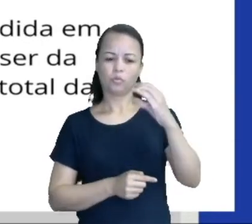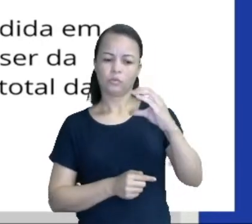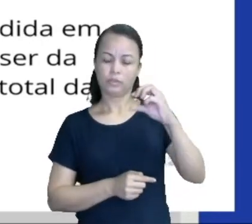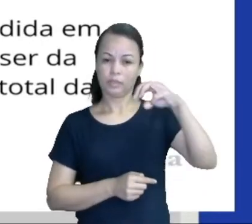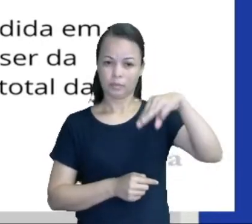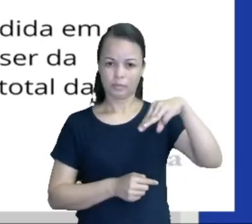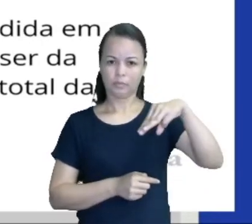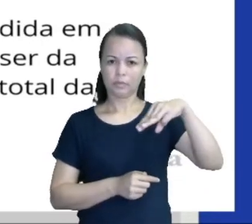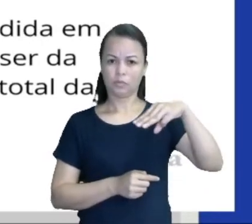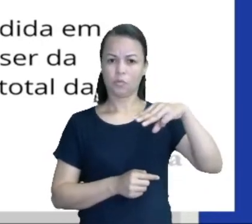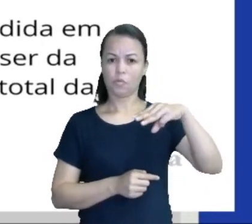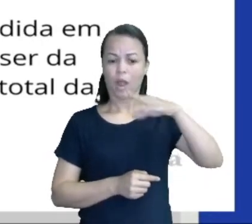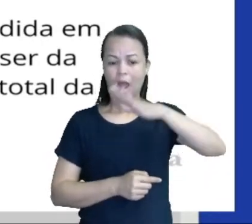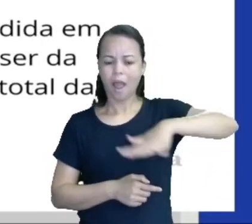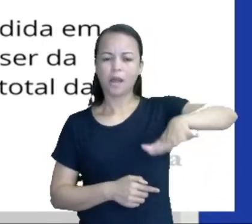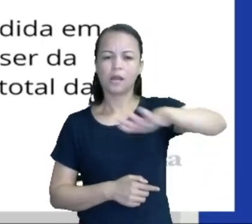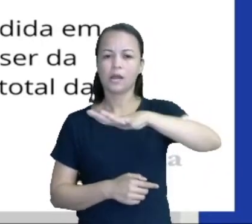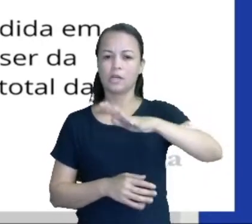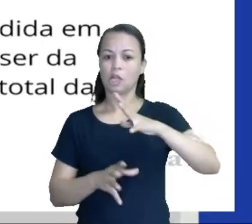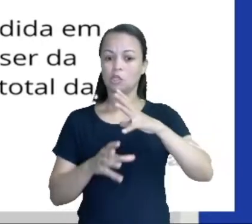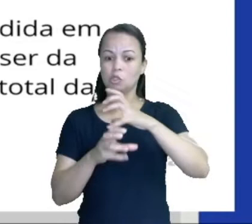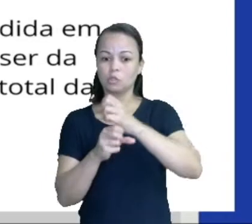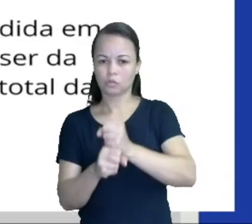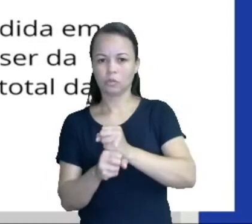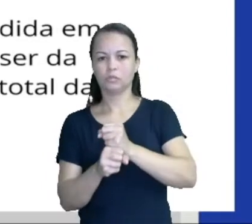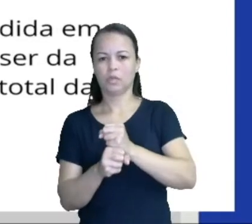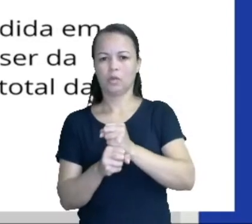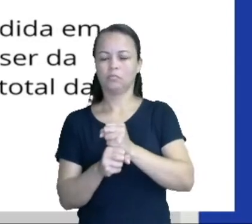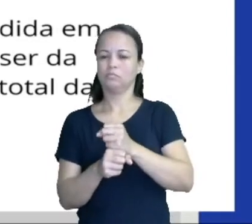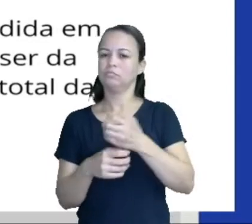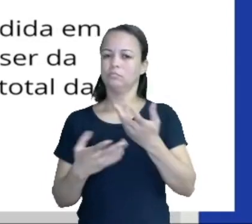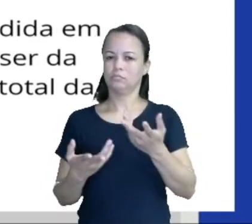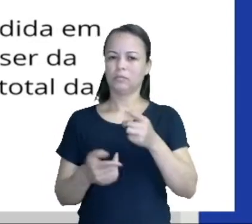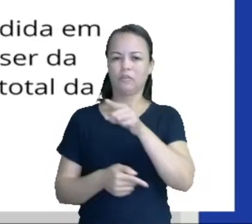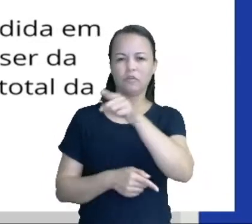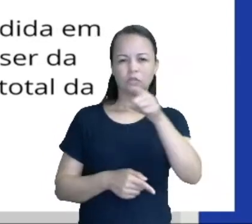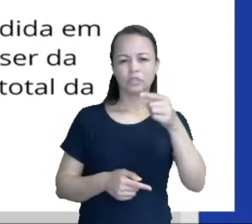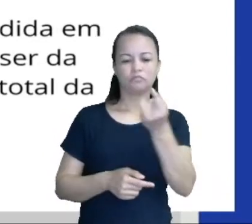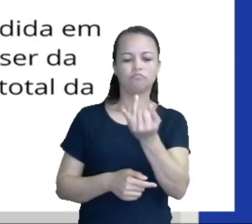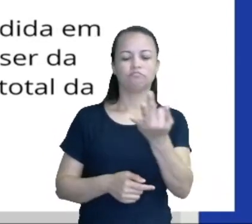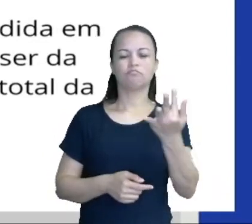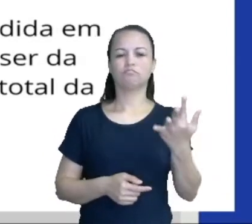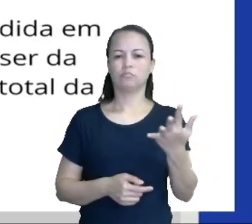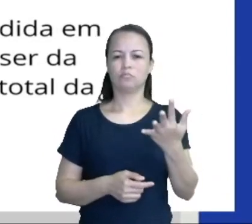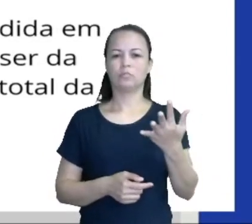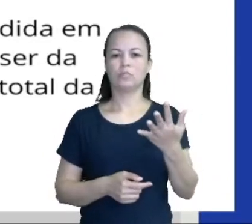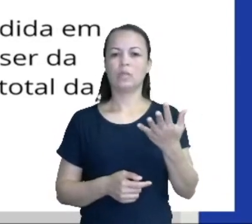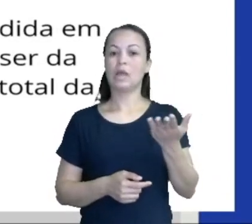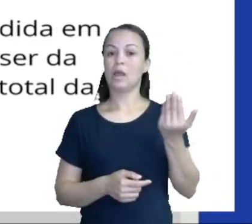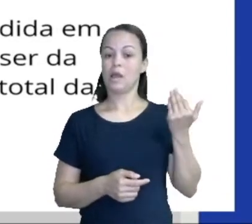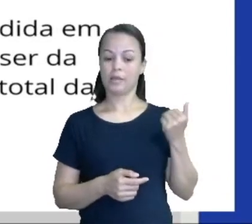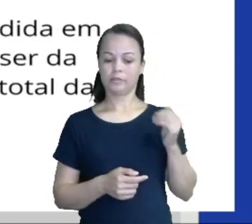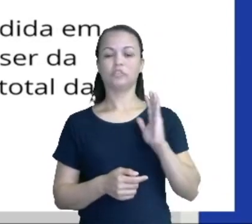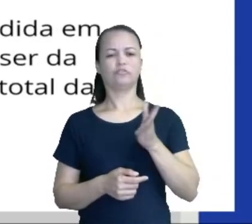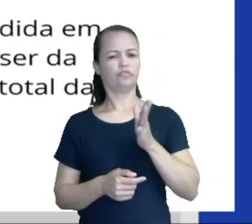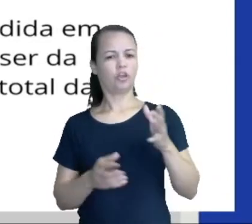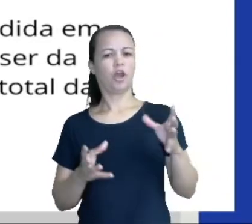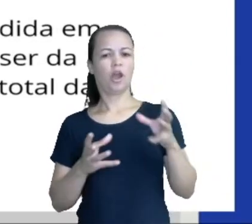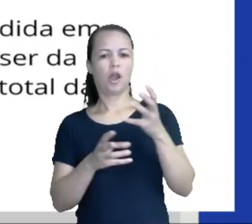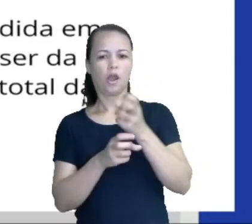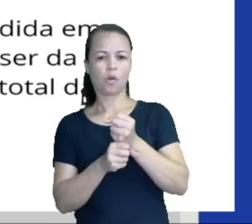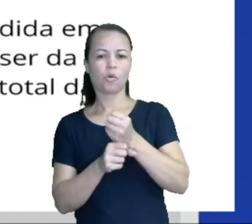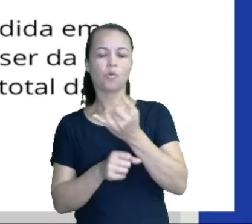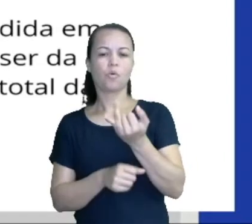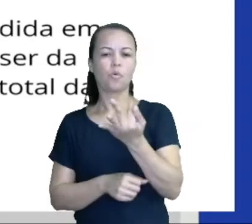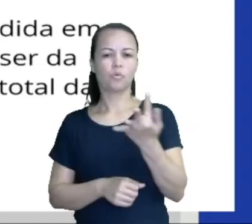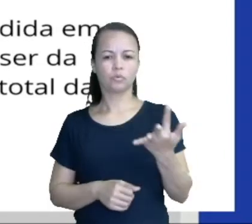figura? Né? Aí, da mesma forma, vocês vão contar. A gente contou anterior. Então, foi quantos